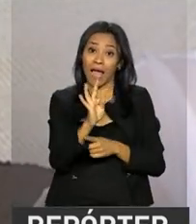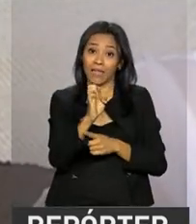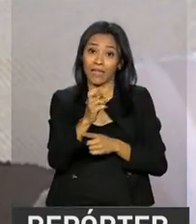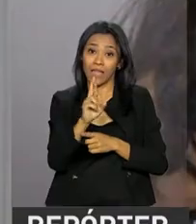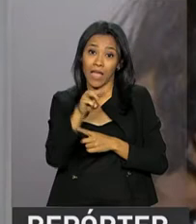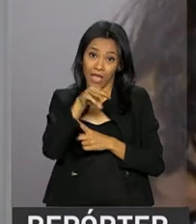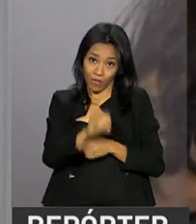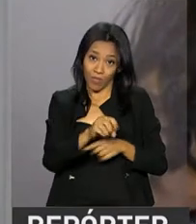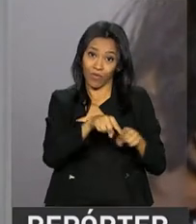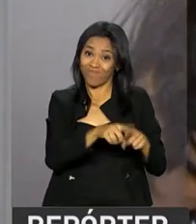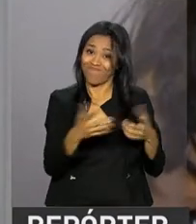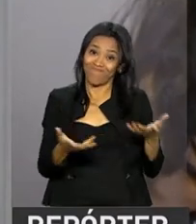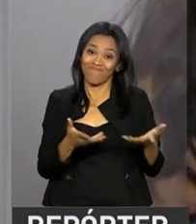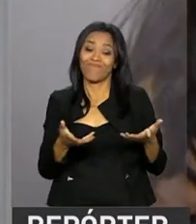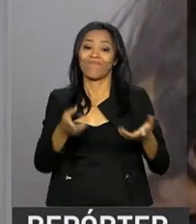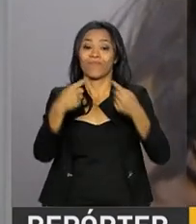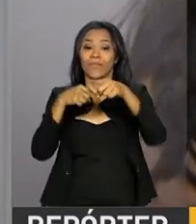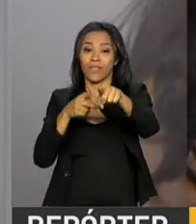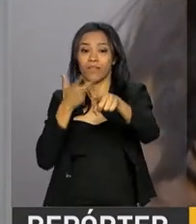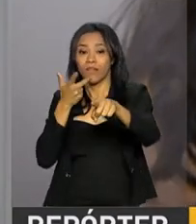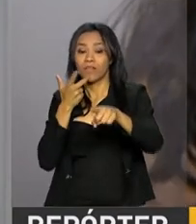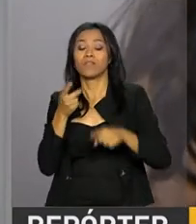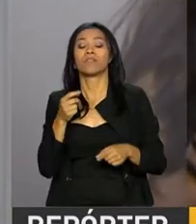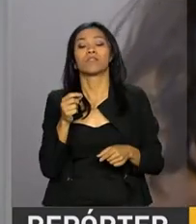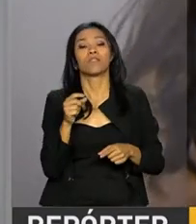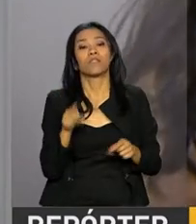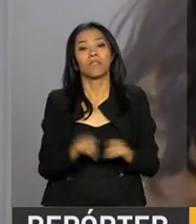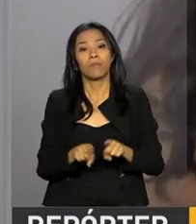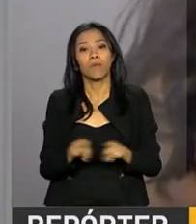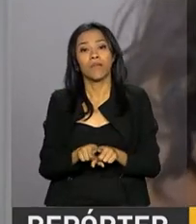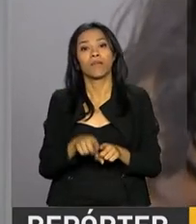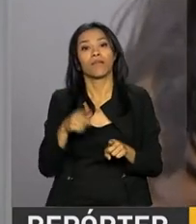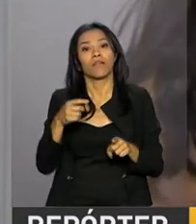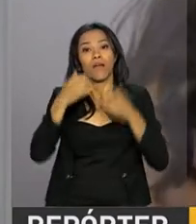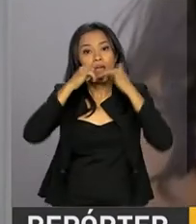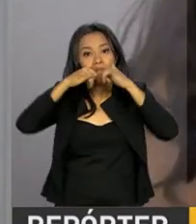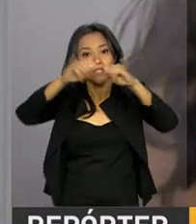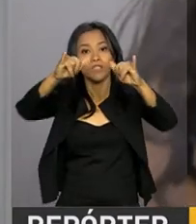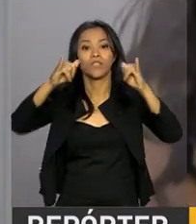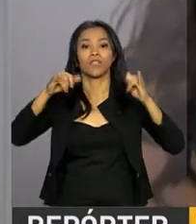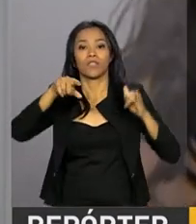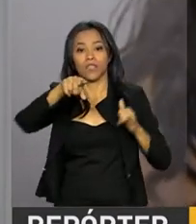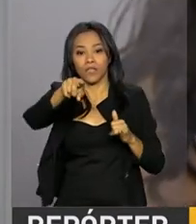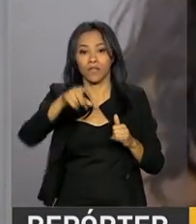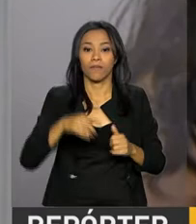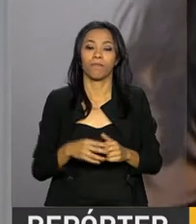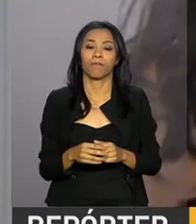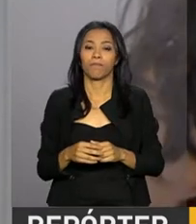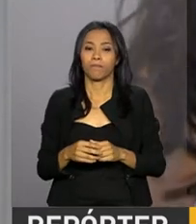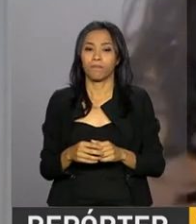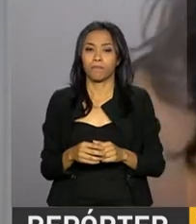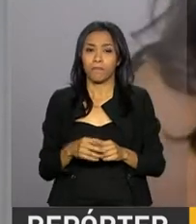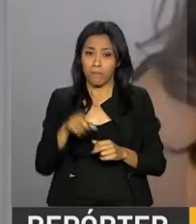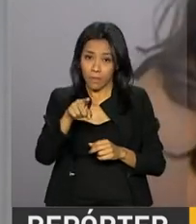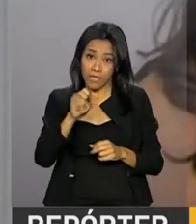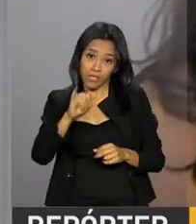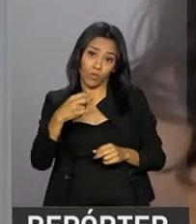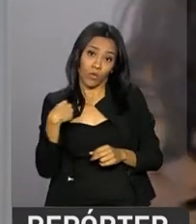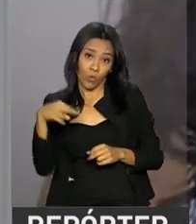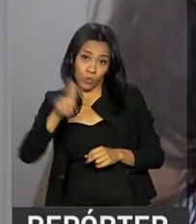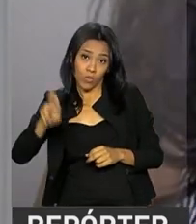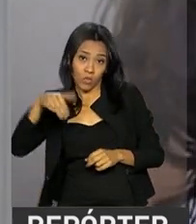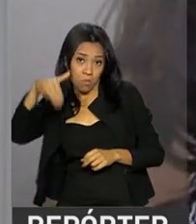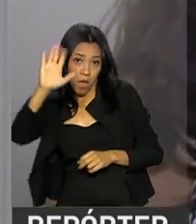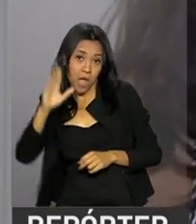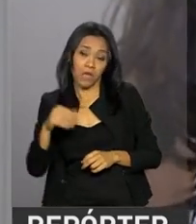bastante poluente. Eu acho que tem essa questão realmente da energia, da onde vem essa energia, porque se eu estou usando demais, se eu estou